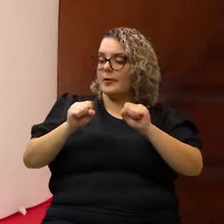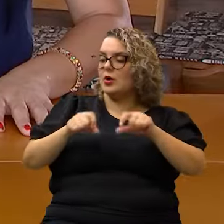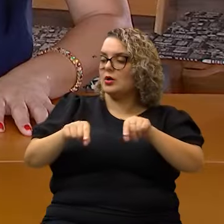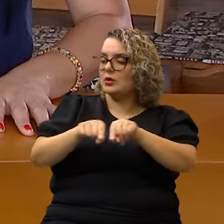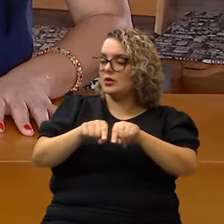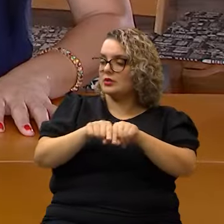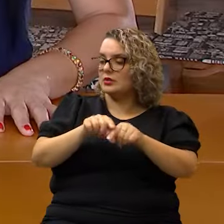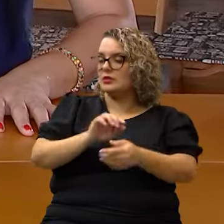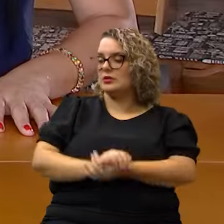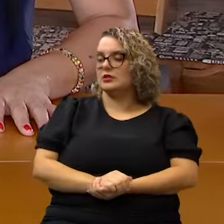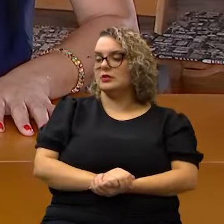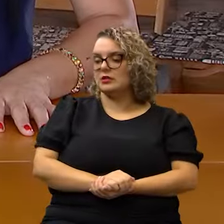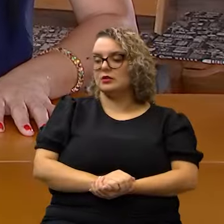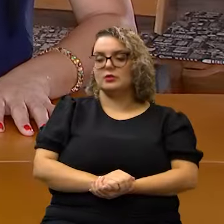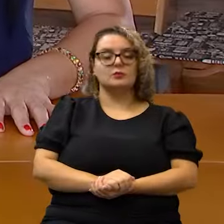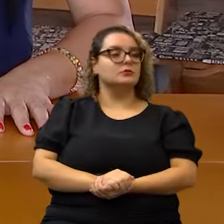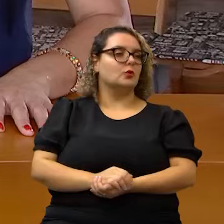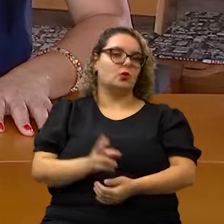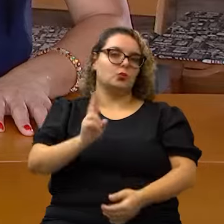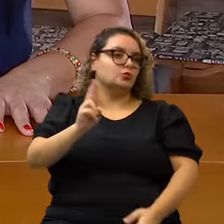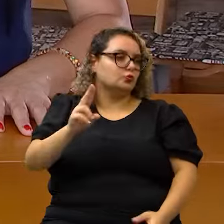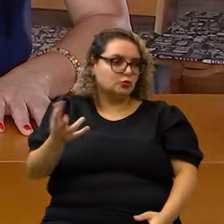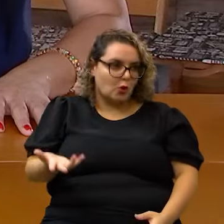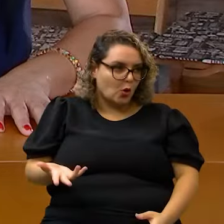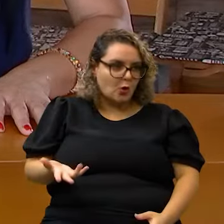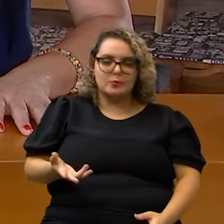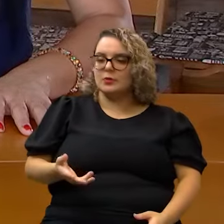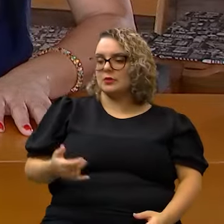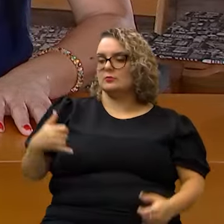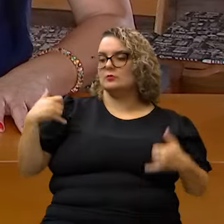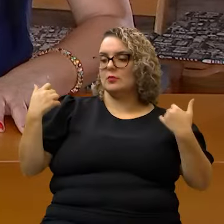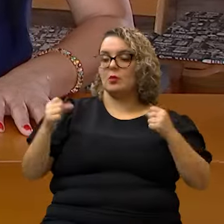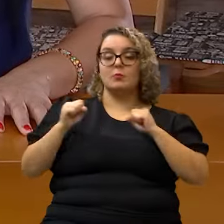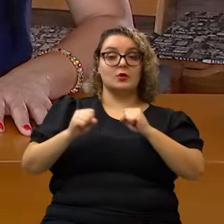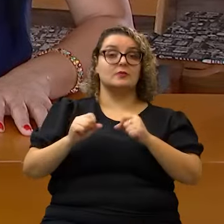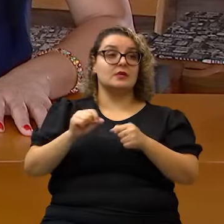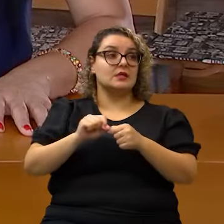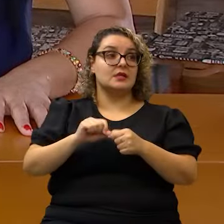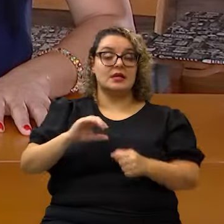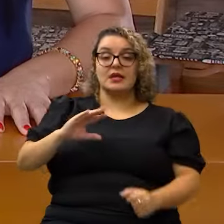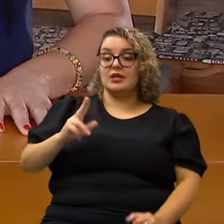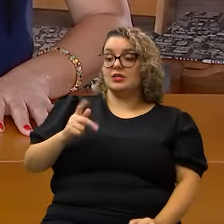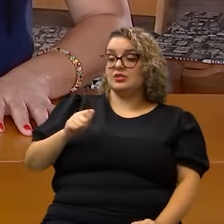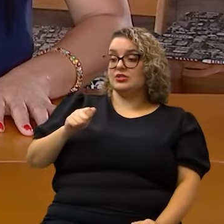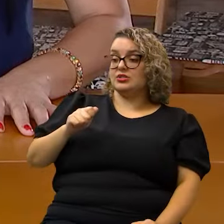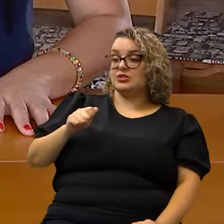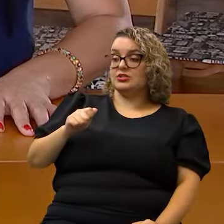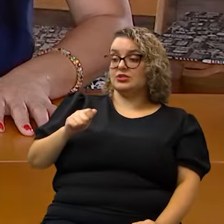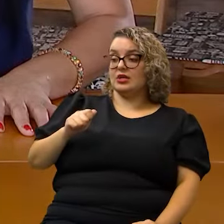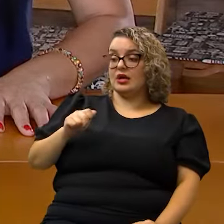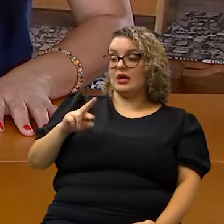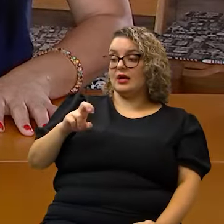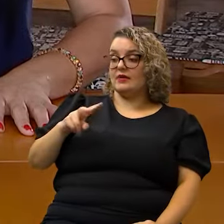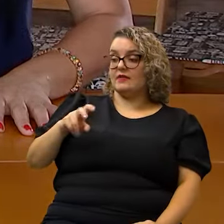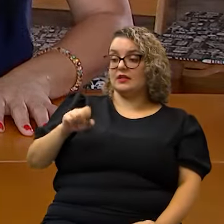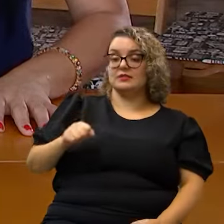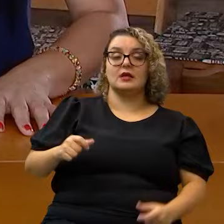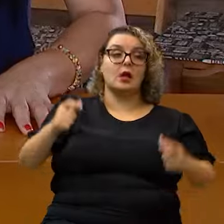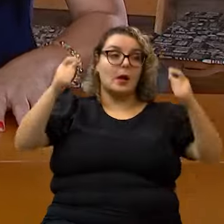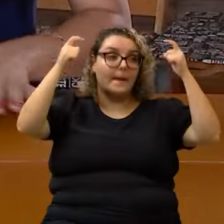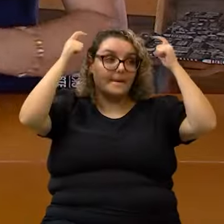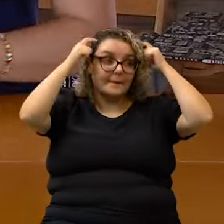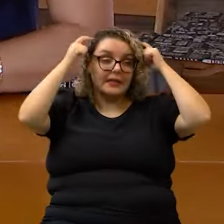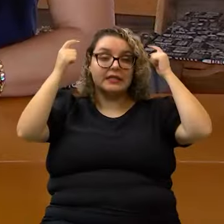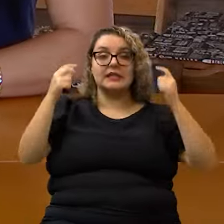cima também pode pôr. O número do aniversário, o tema. Pode fazer até chá revelação, mini rosa e mini azul. Sim! Fica